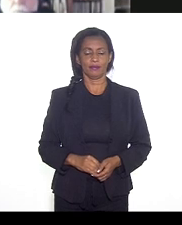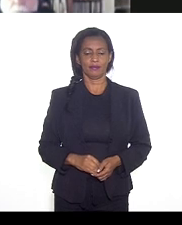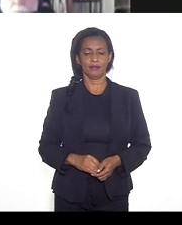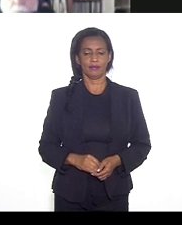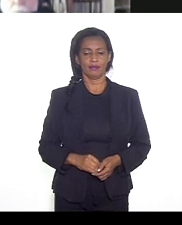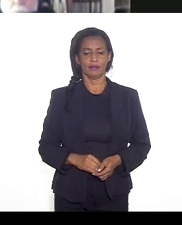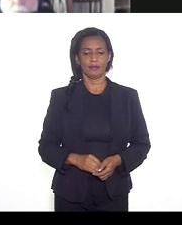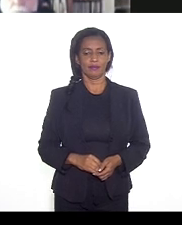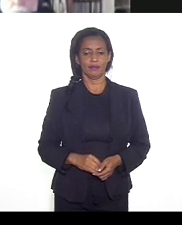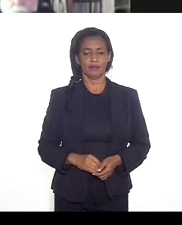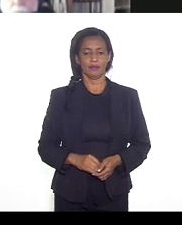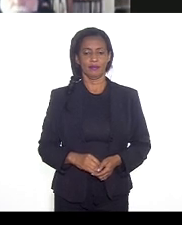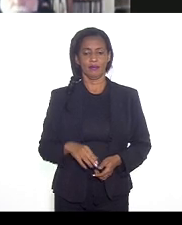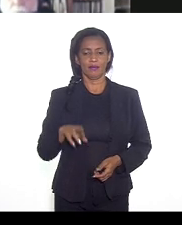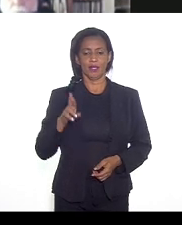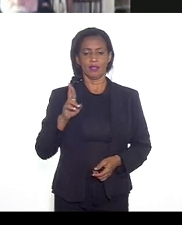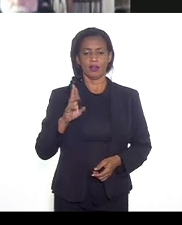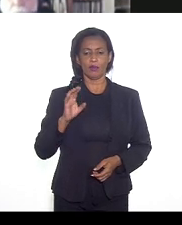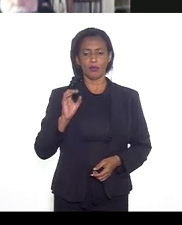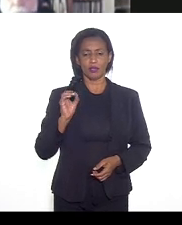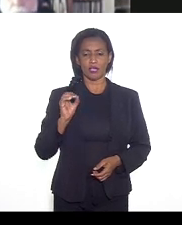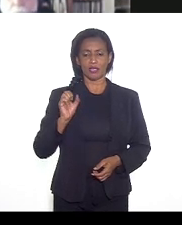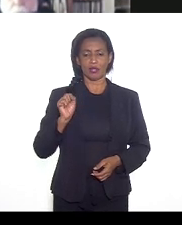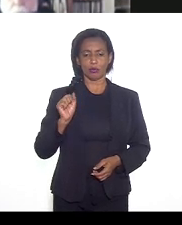Deputada Rosane Félix.